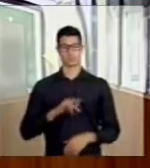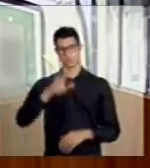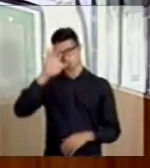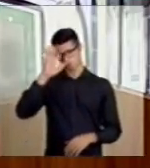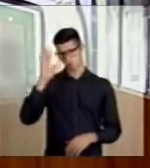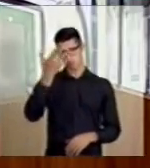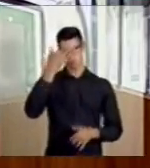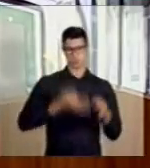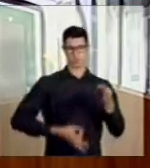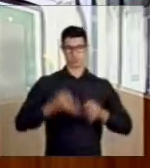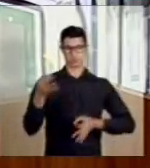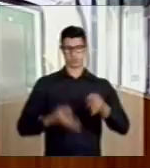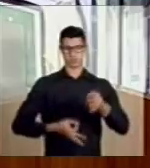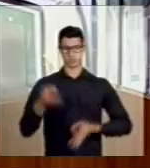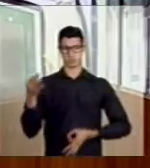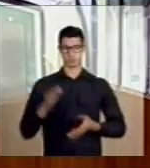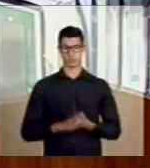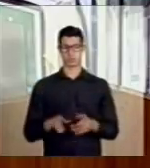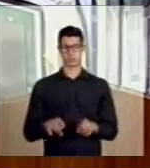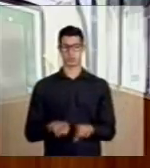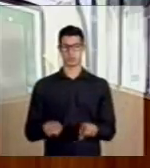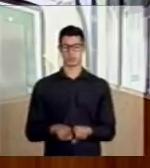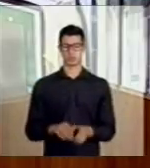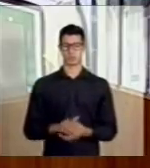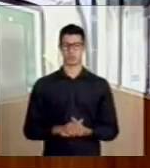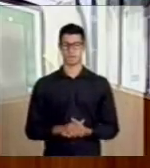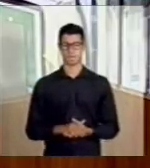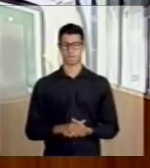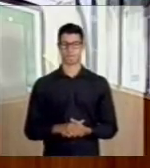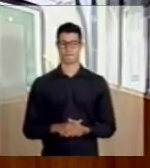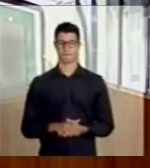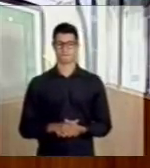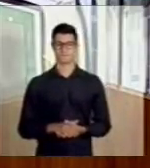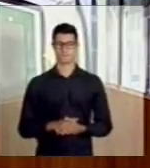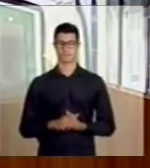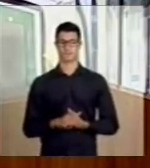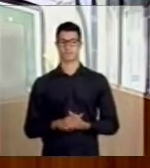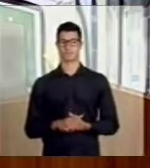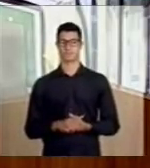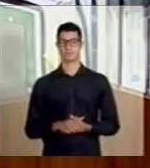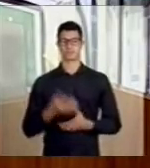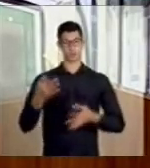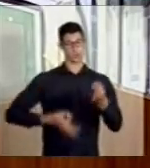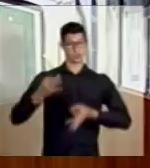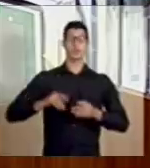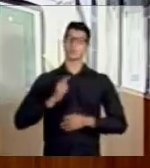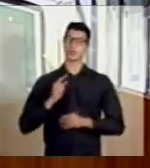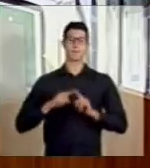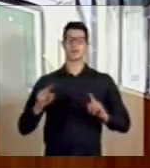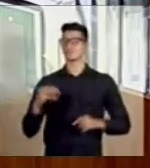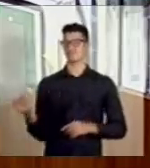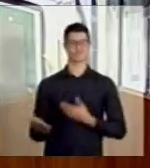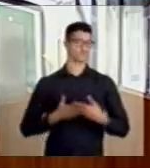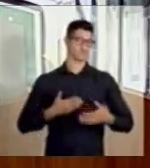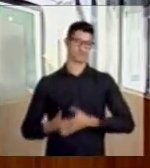em juízo, ainda que essa decisão não tenha um conteúdo jurisdicional, mas não